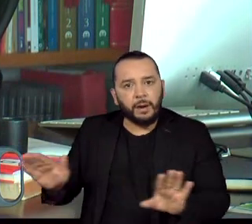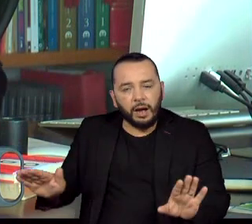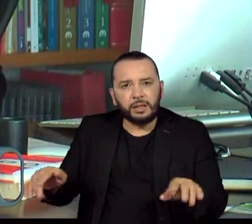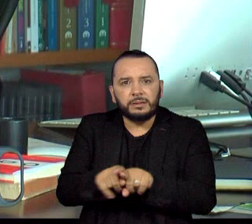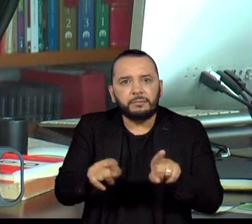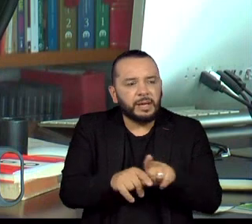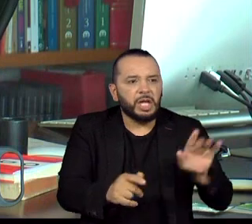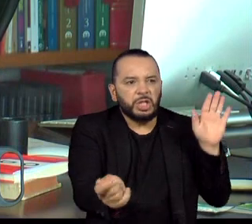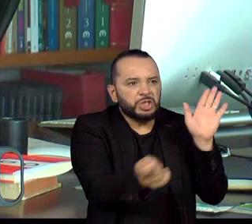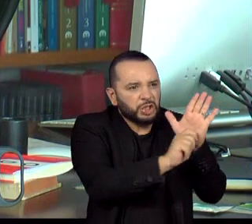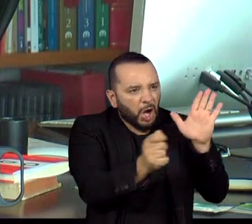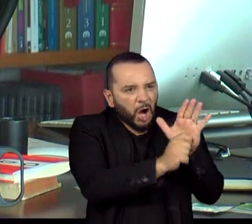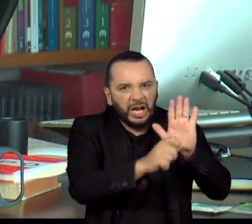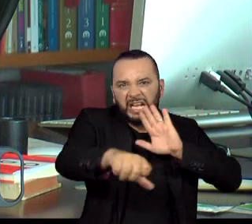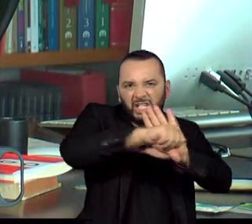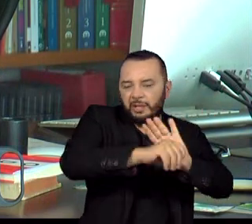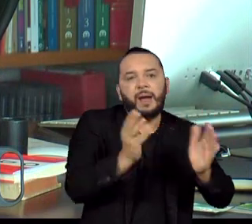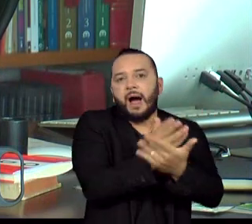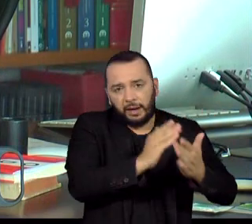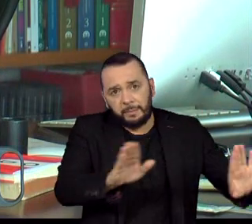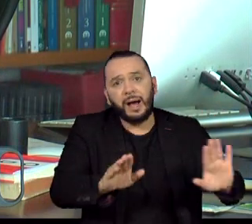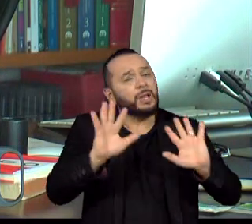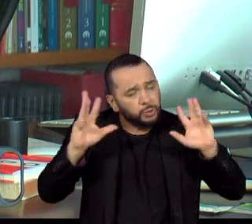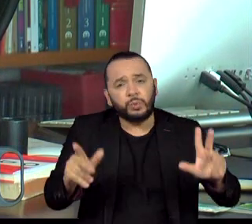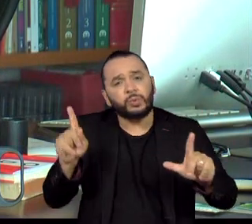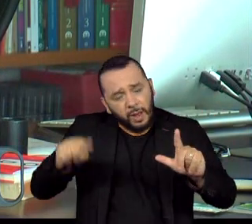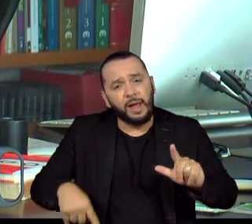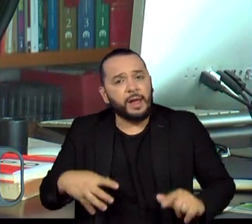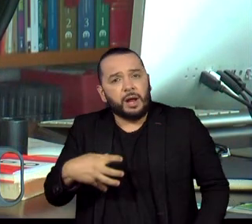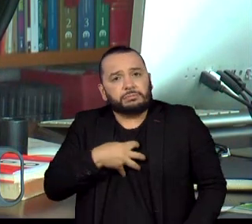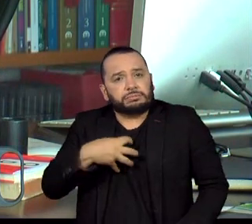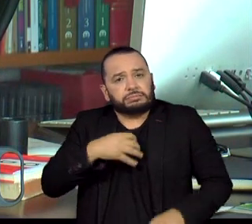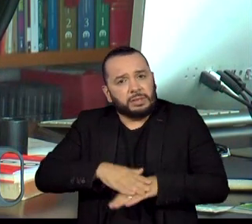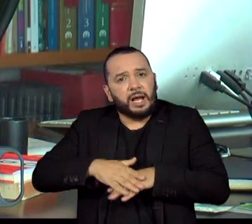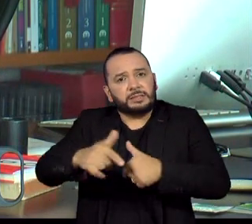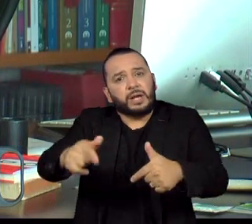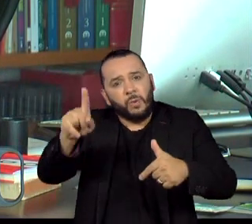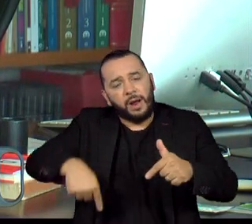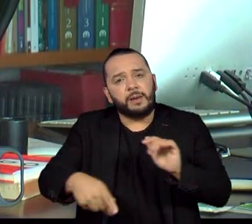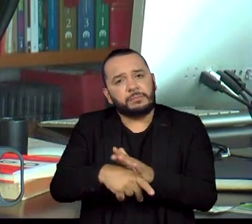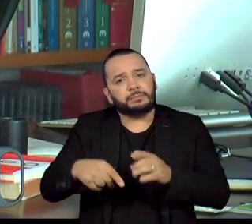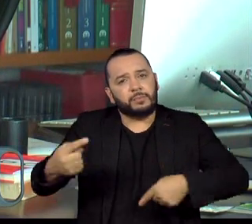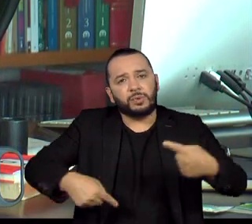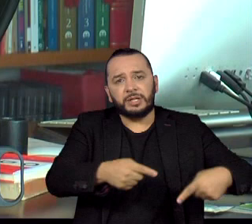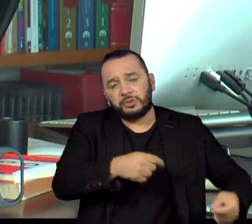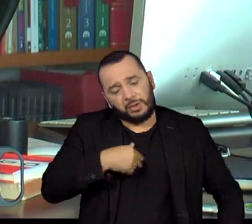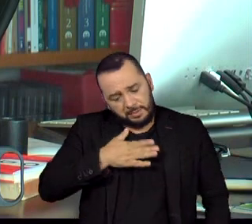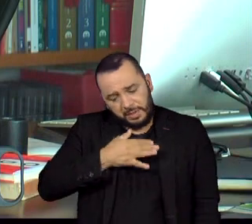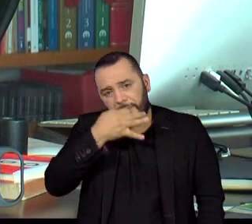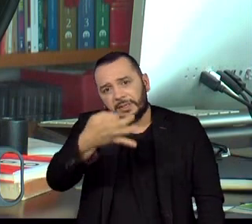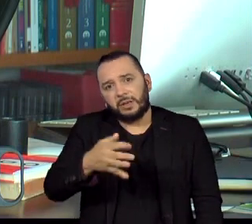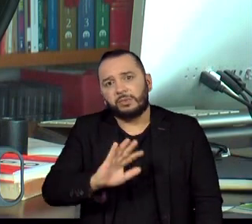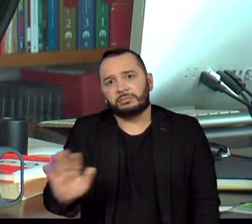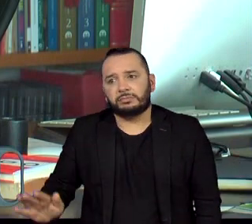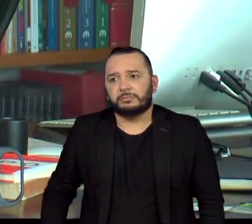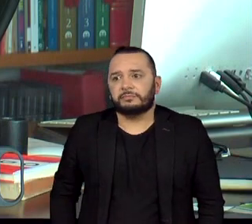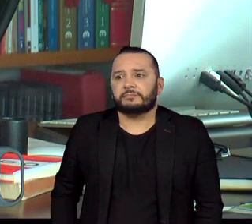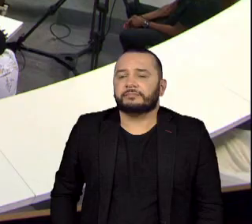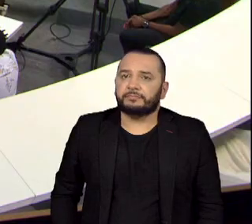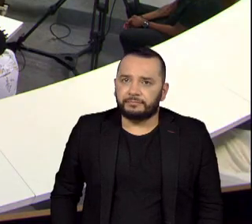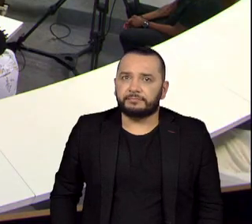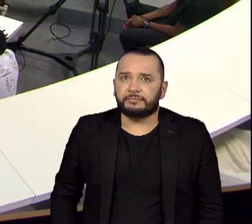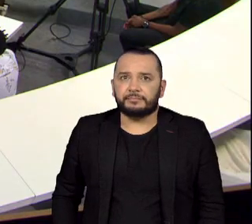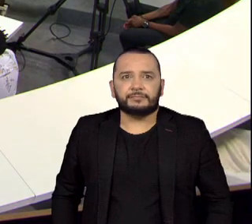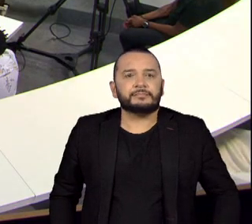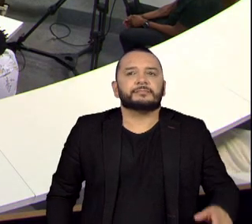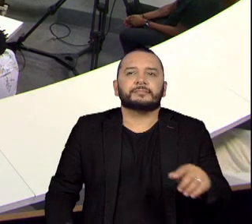de comportamento que são políticos, né? E isso eu sempre achei isso. Sabrina? Acho que se tornou um